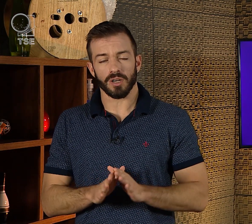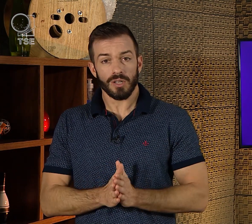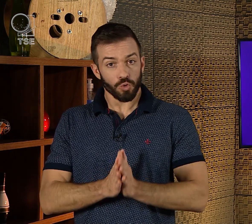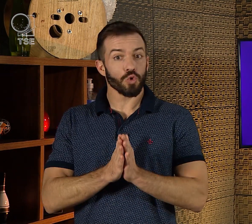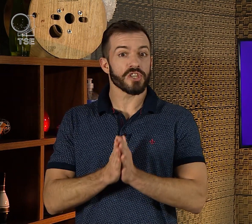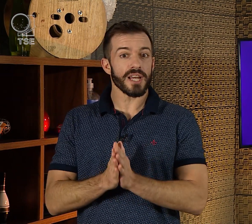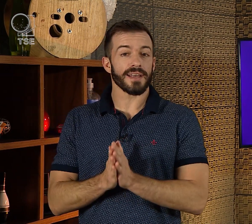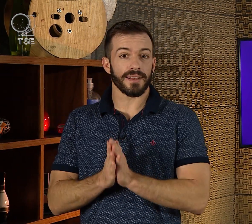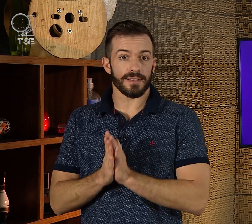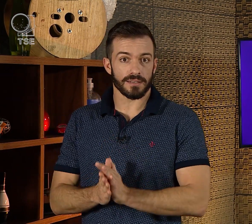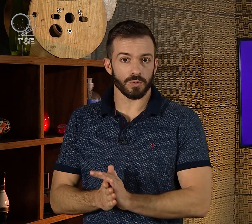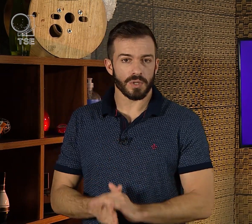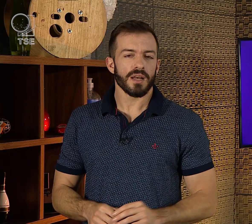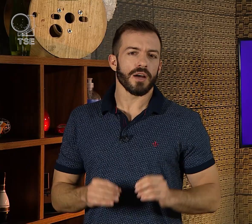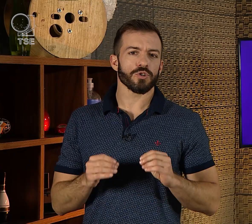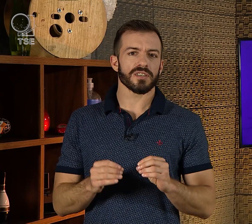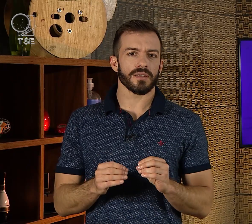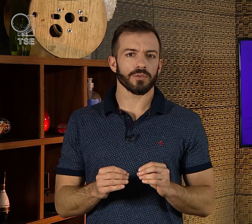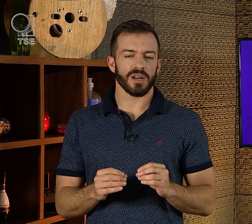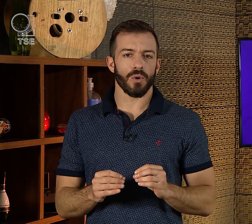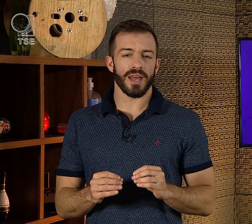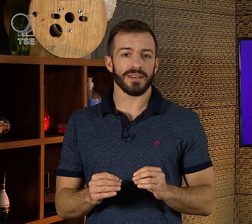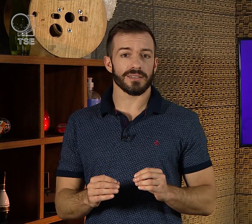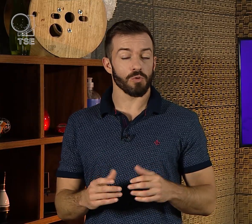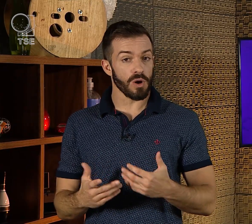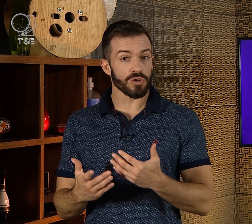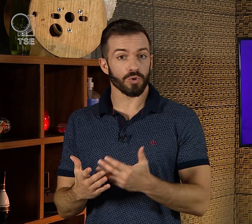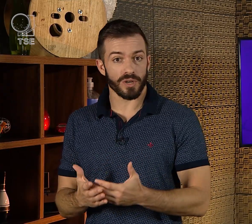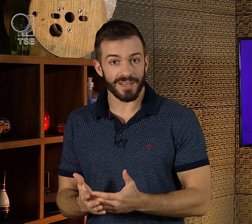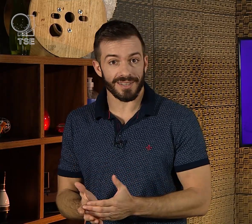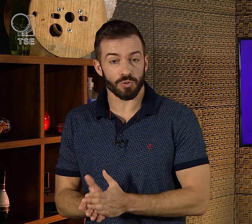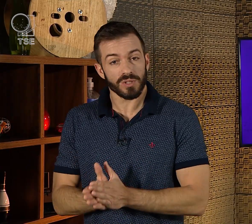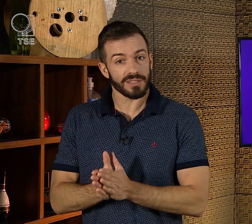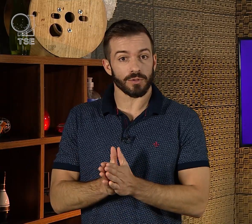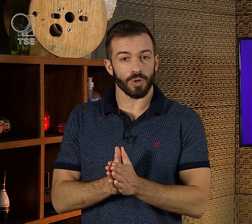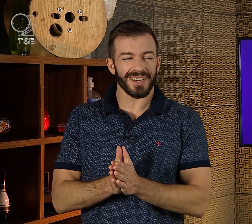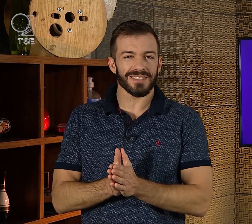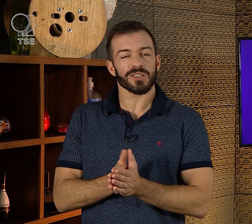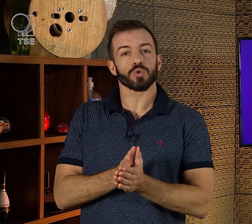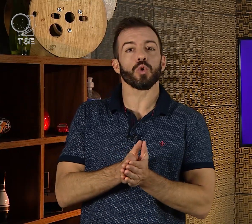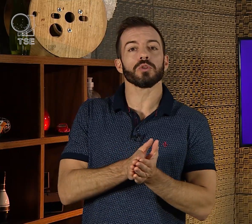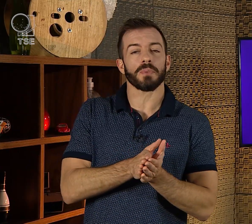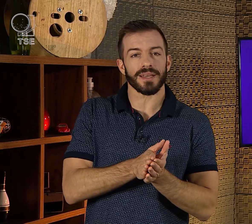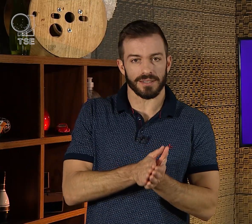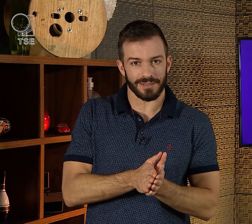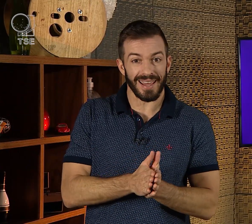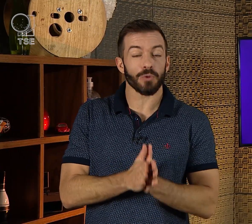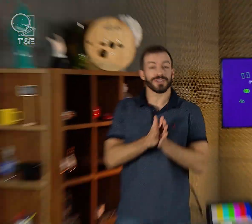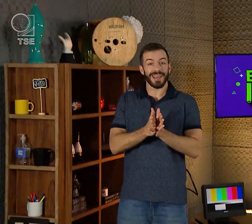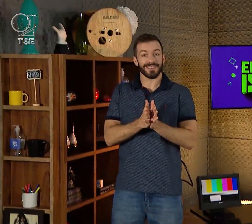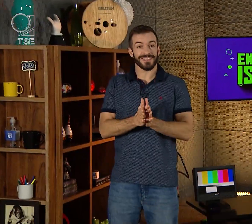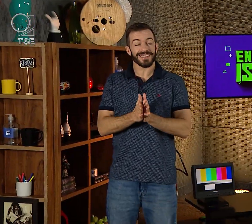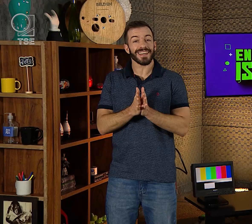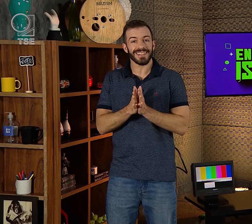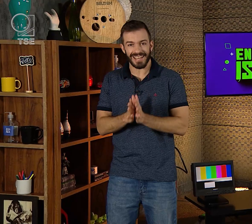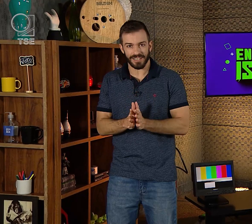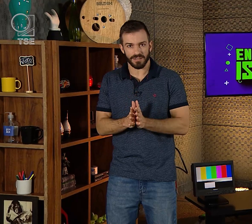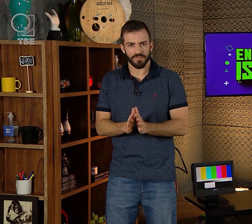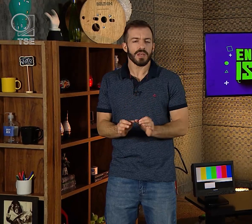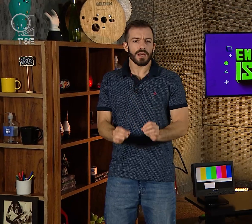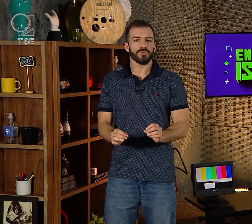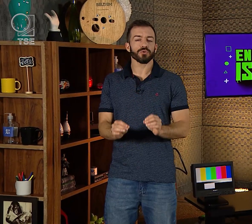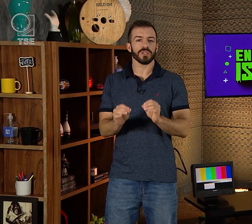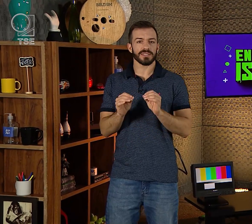Olha só, no dia da eleição, a Justiça Eleitoral realiza uma auditoria nas urnas eletrônicas de todo o país. É o teste de